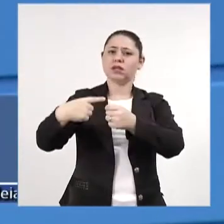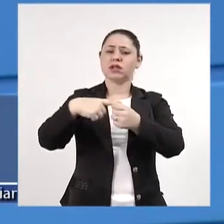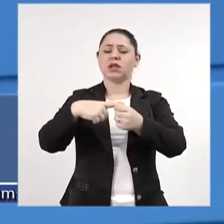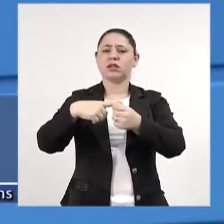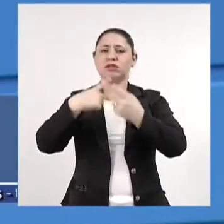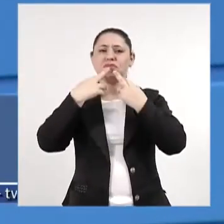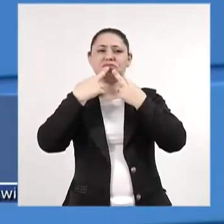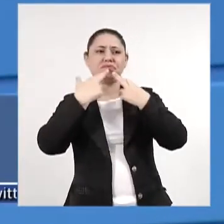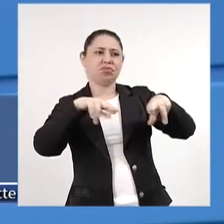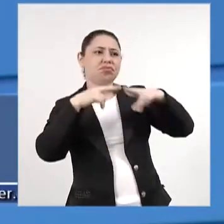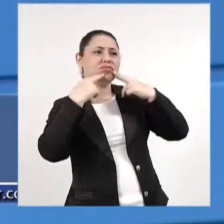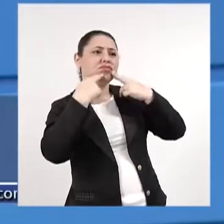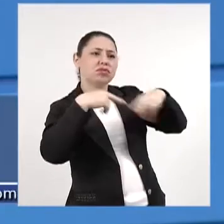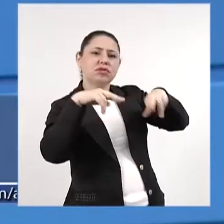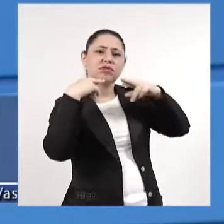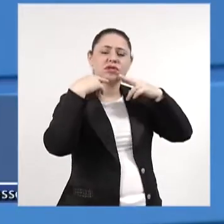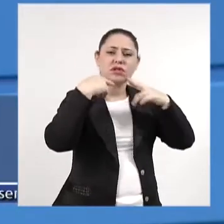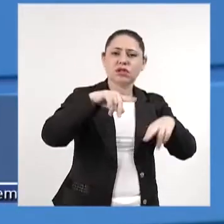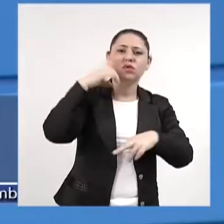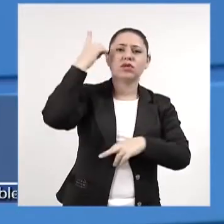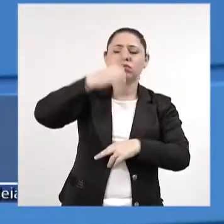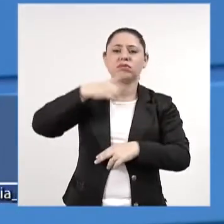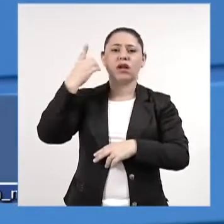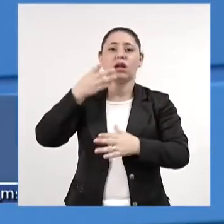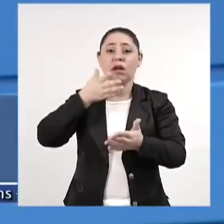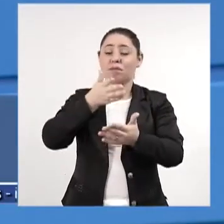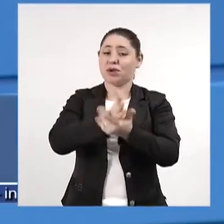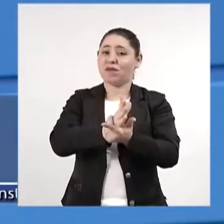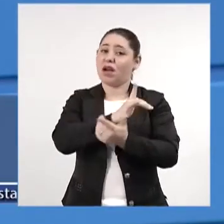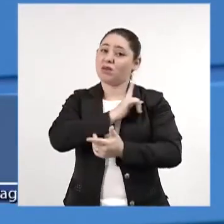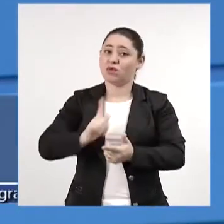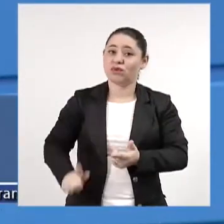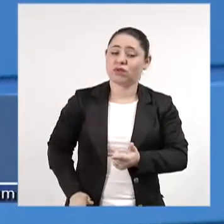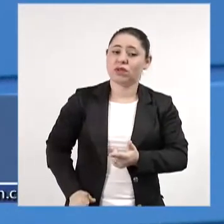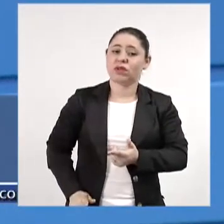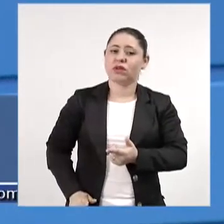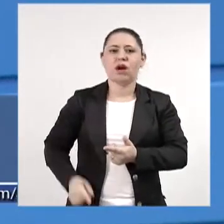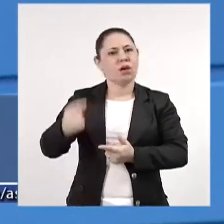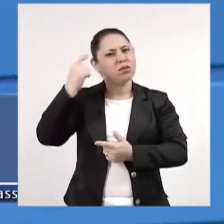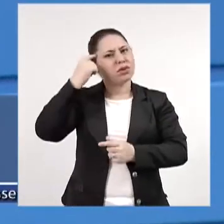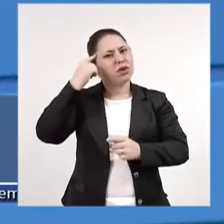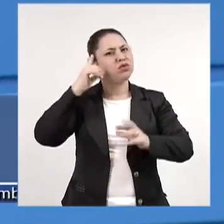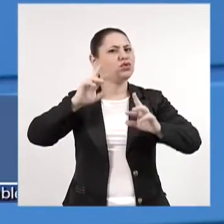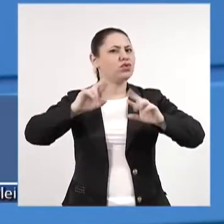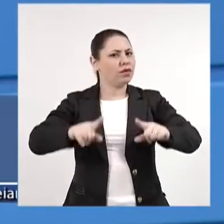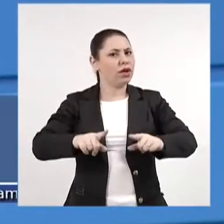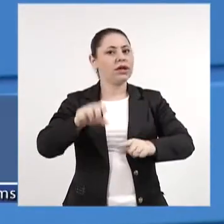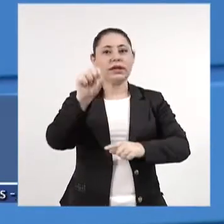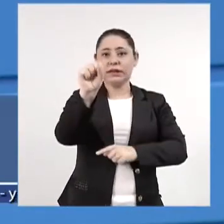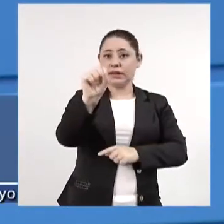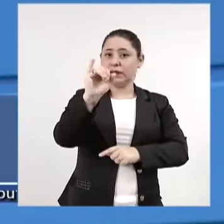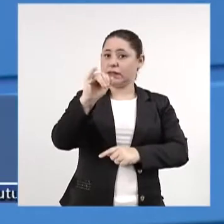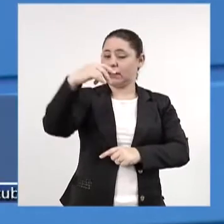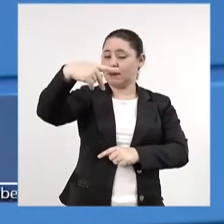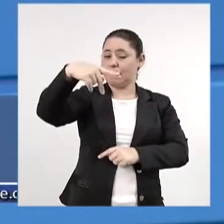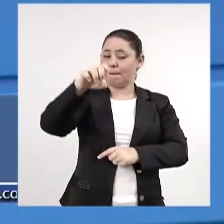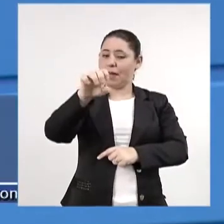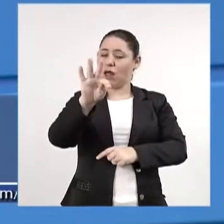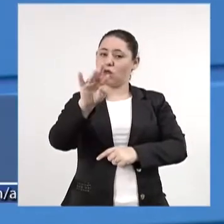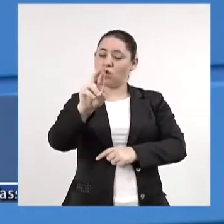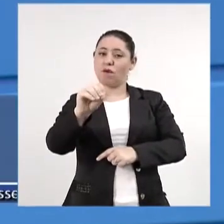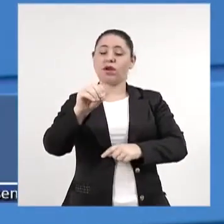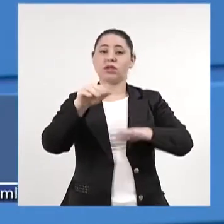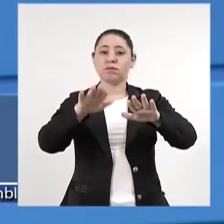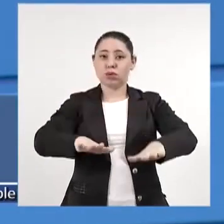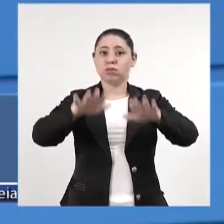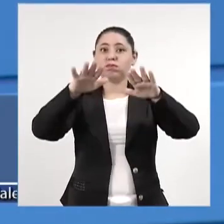os deputados que aprovaram o governo. Eu acho que é o contrário. O Simpetro tinha que fazer uma campanha